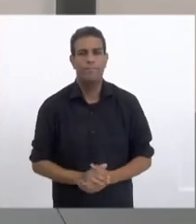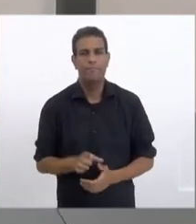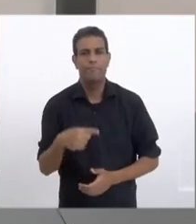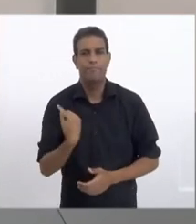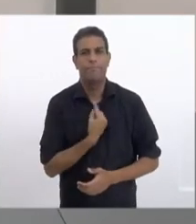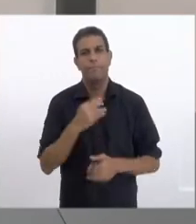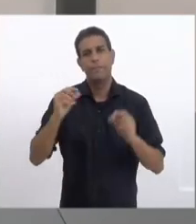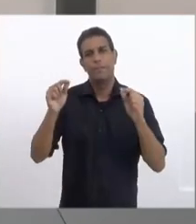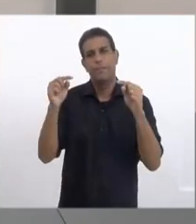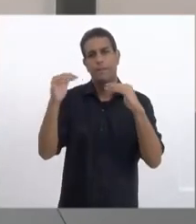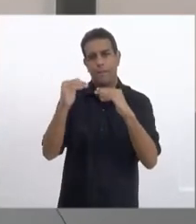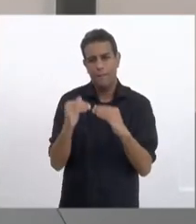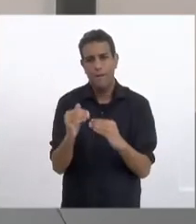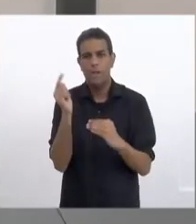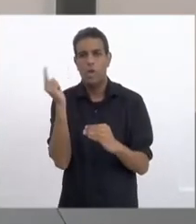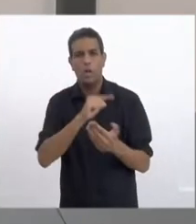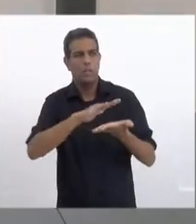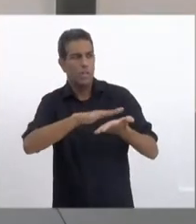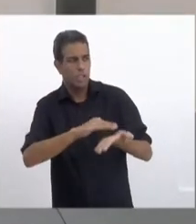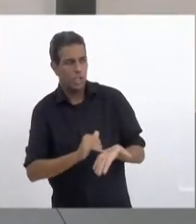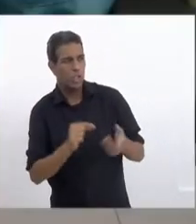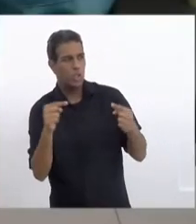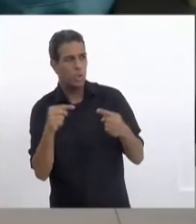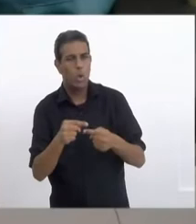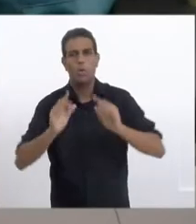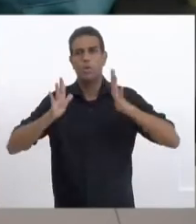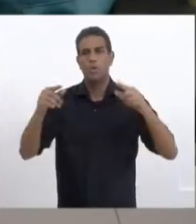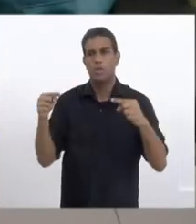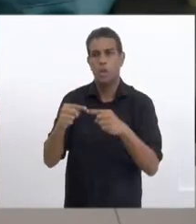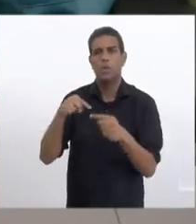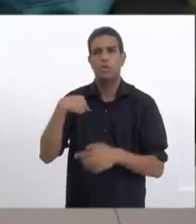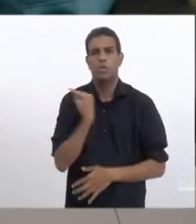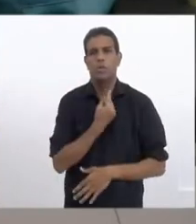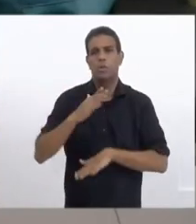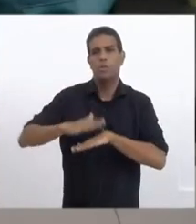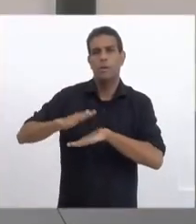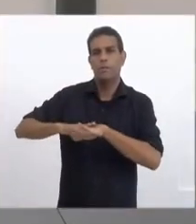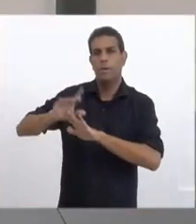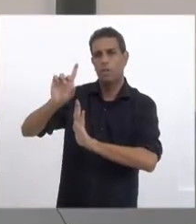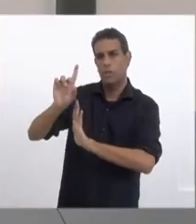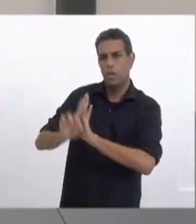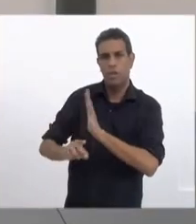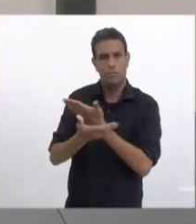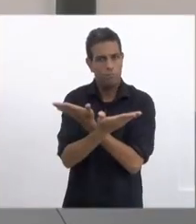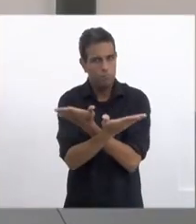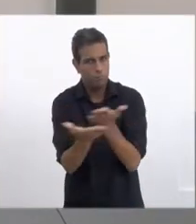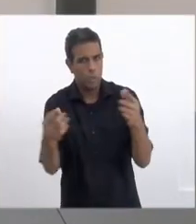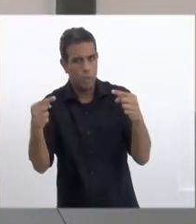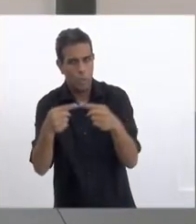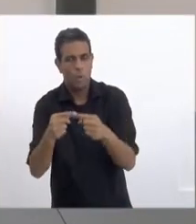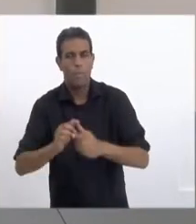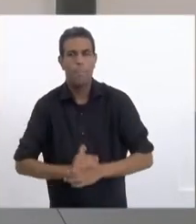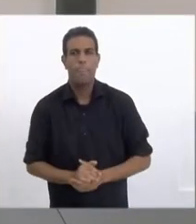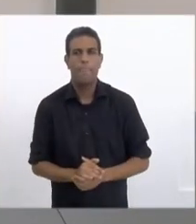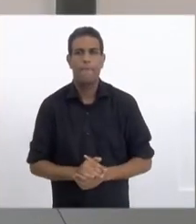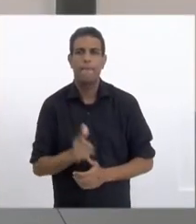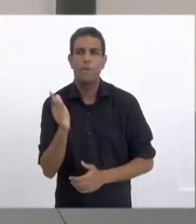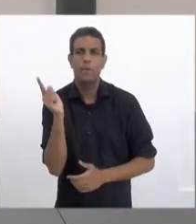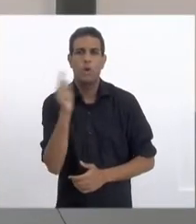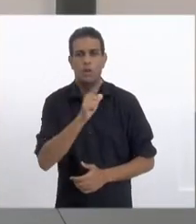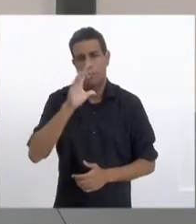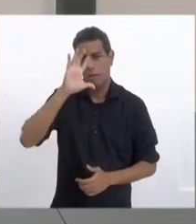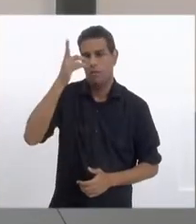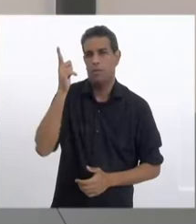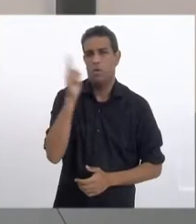fazer com que venhamos tirar do papel o que já existe e que é de direito do cidadão. Então, em quatro braços, possamos